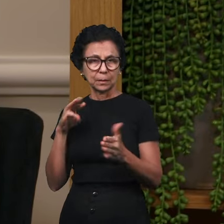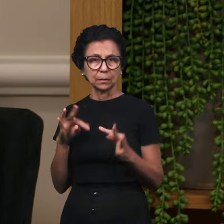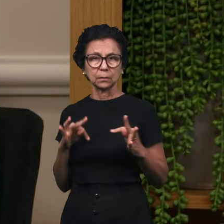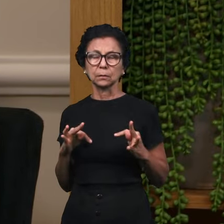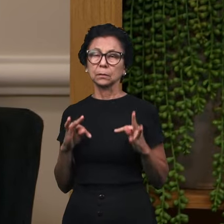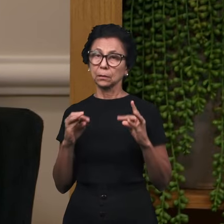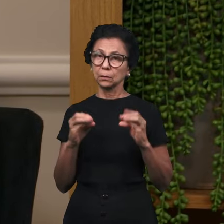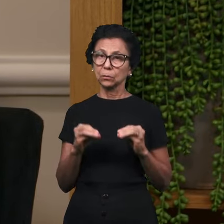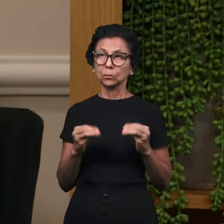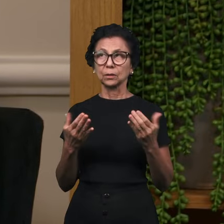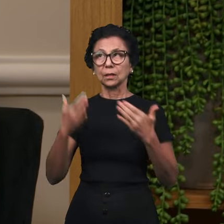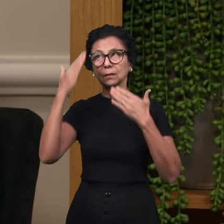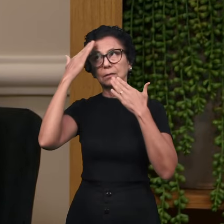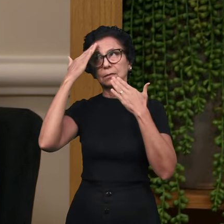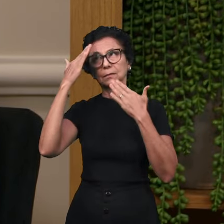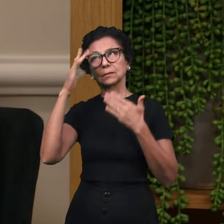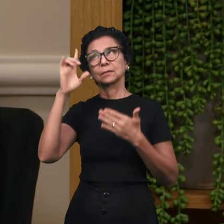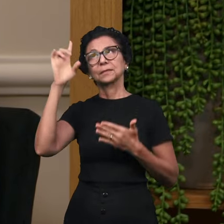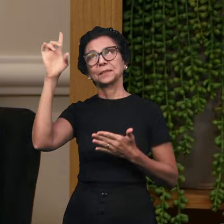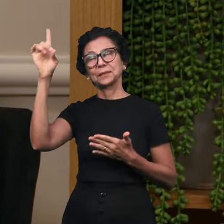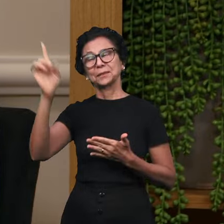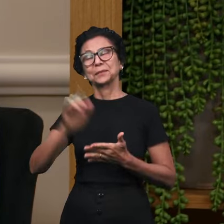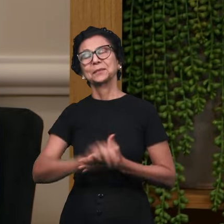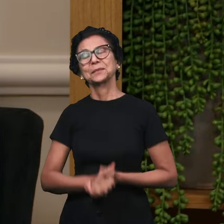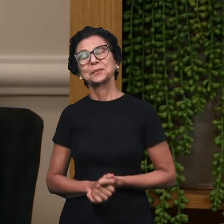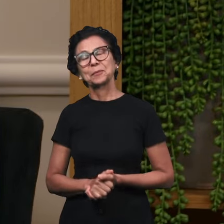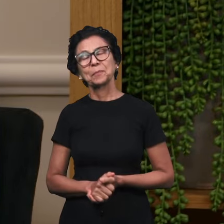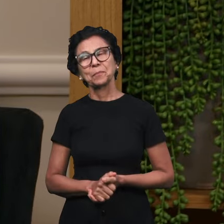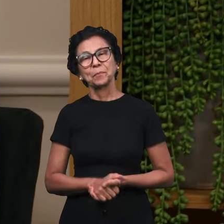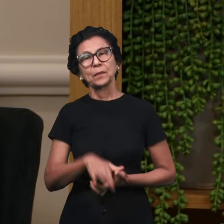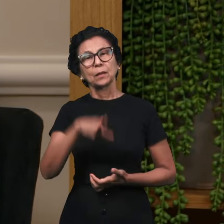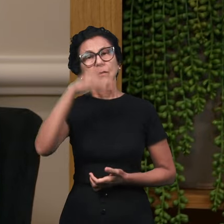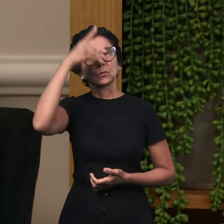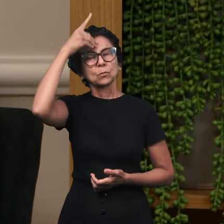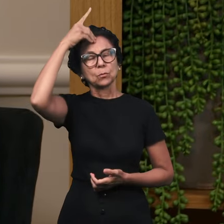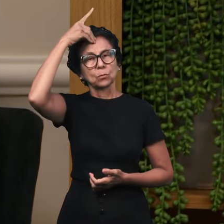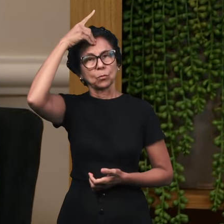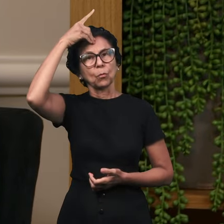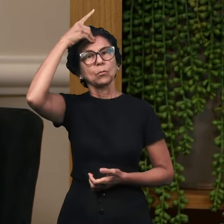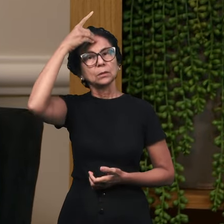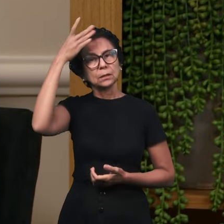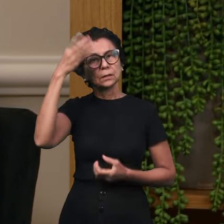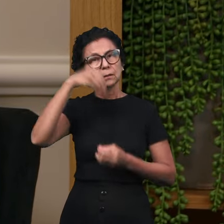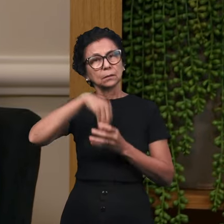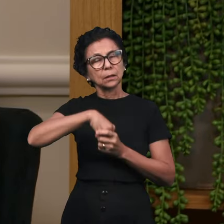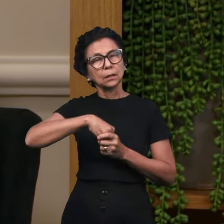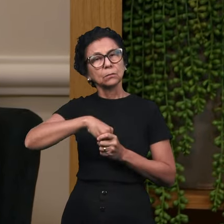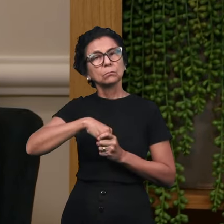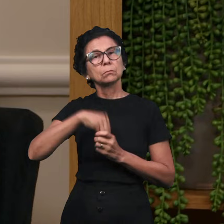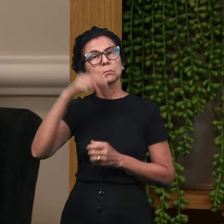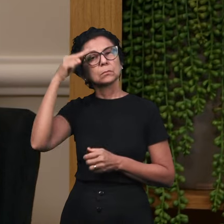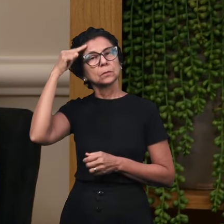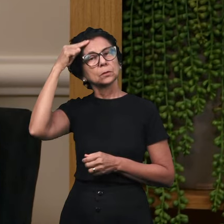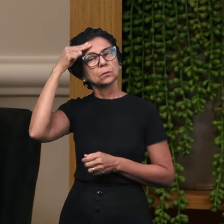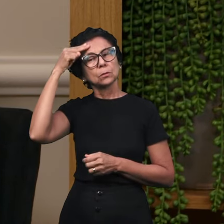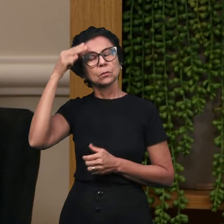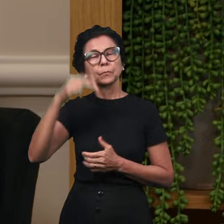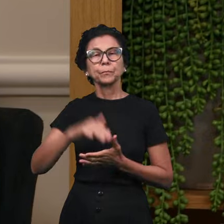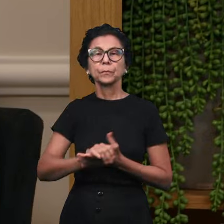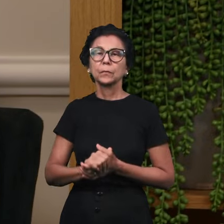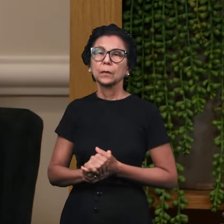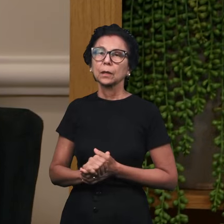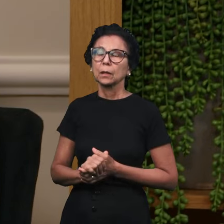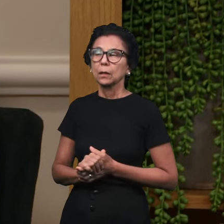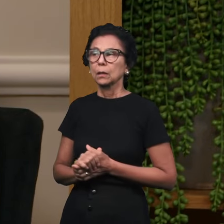Deus, né? O Senhor, através dos sonhos, dos dons espirituais, incluindo o sonho, o Senhor direciona a